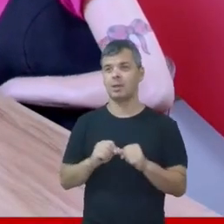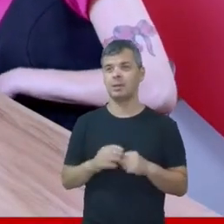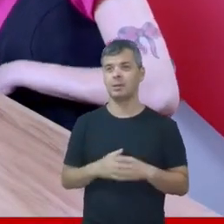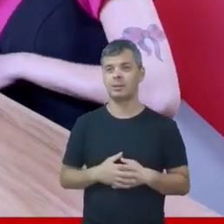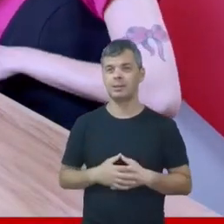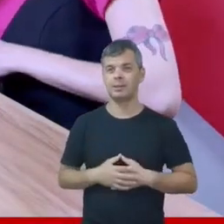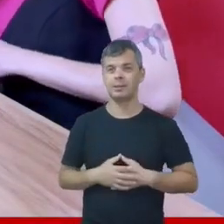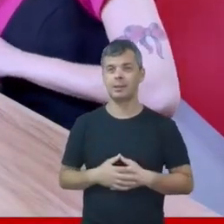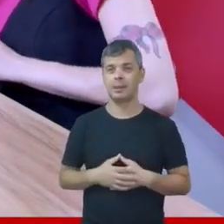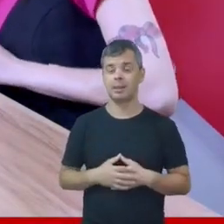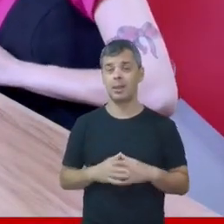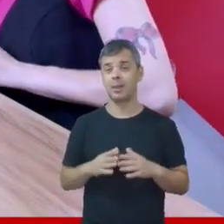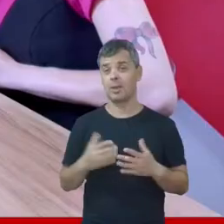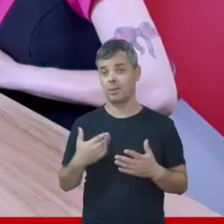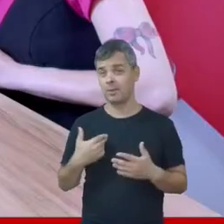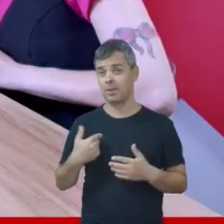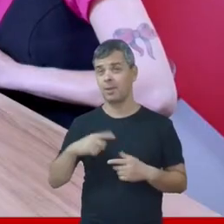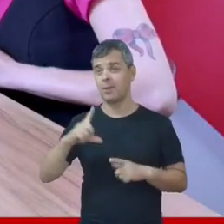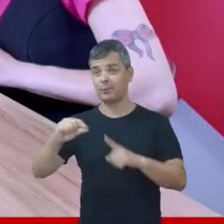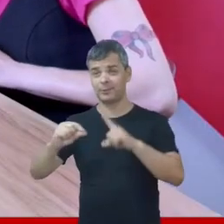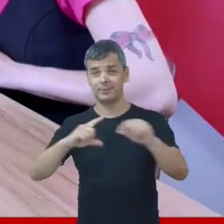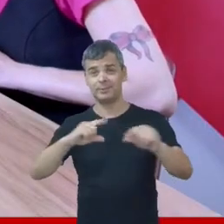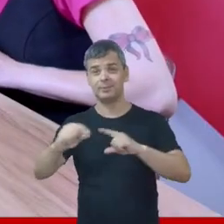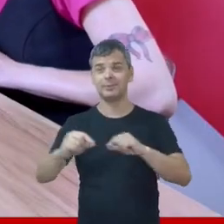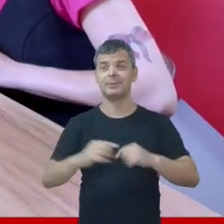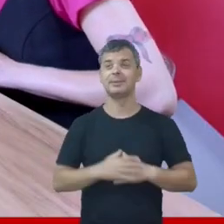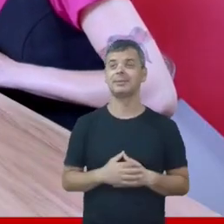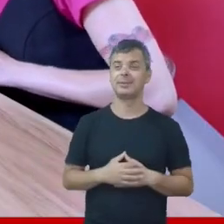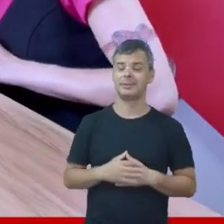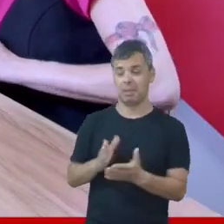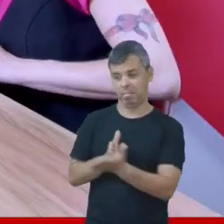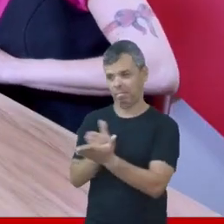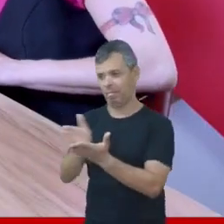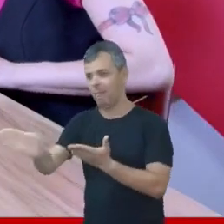a história. Aí, eu tentando fugir aqui, né? Tá tentando desviar do